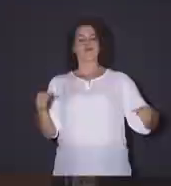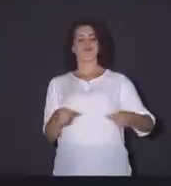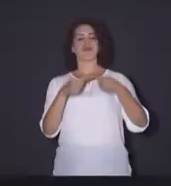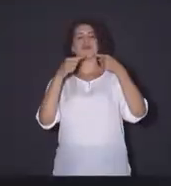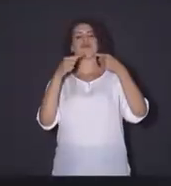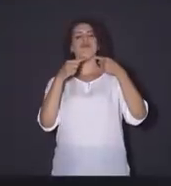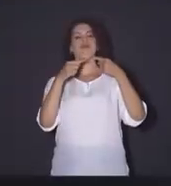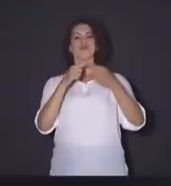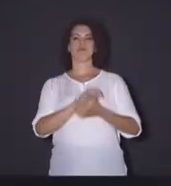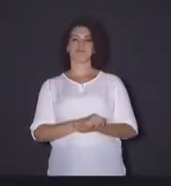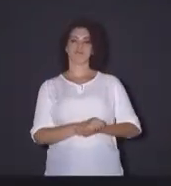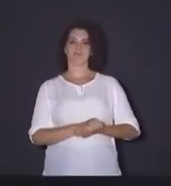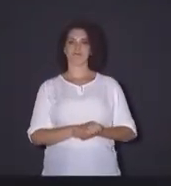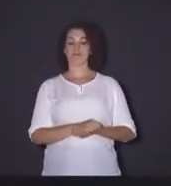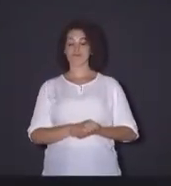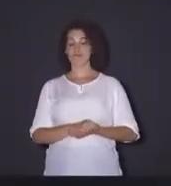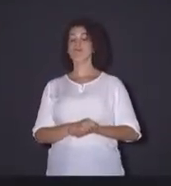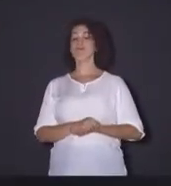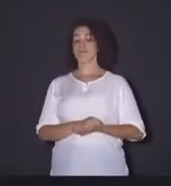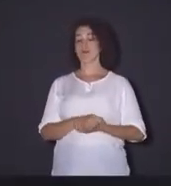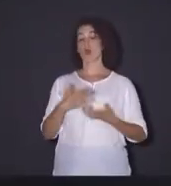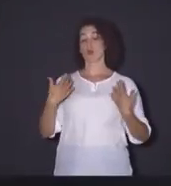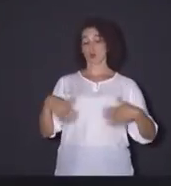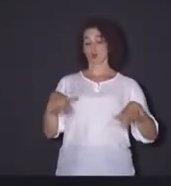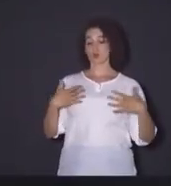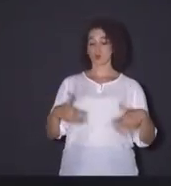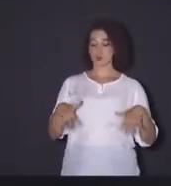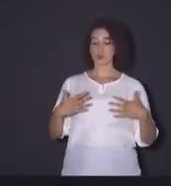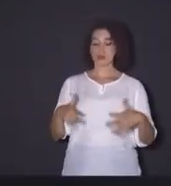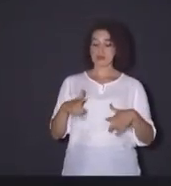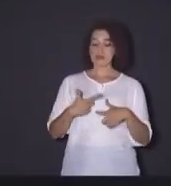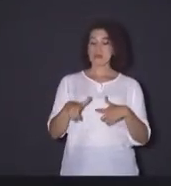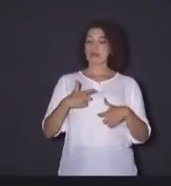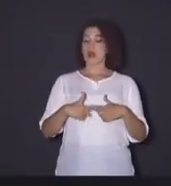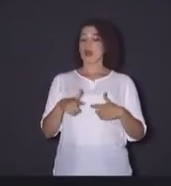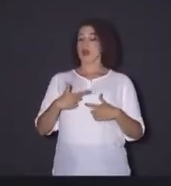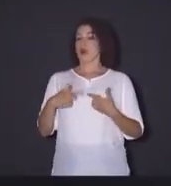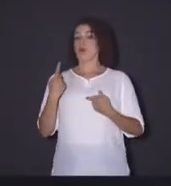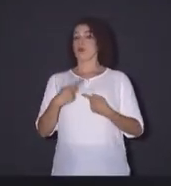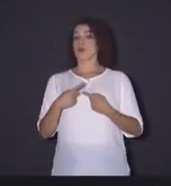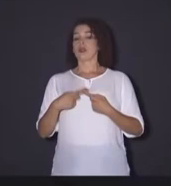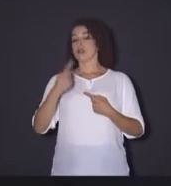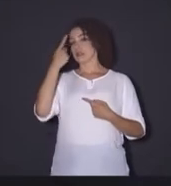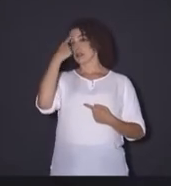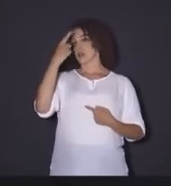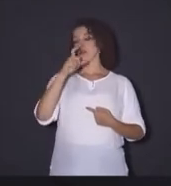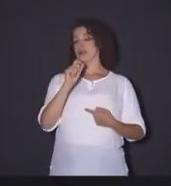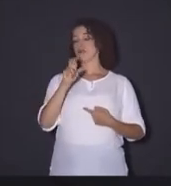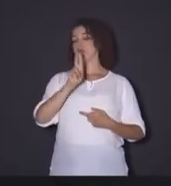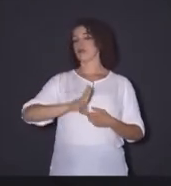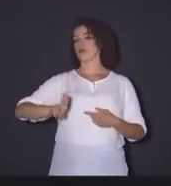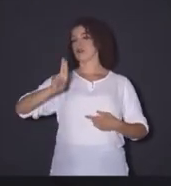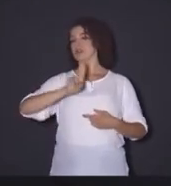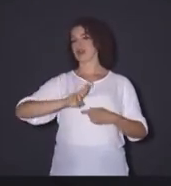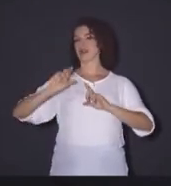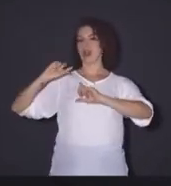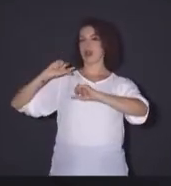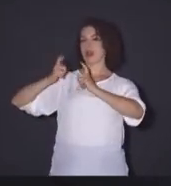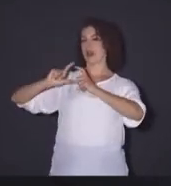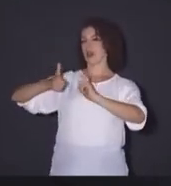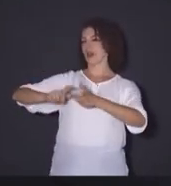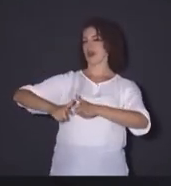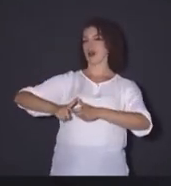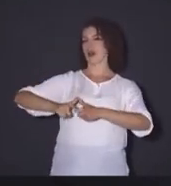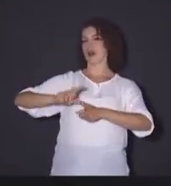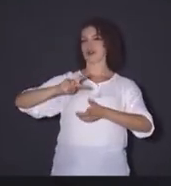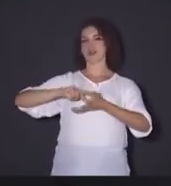é um grande desafio é porque é a ideia por exemplo da universidade tradicional é a idéia